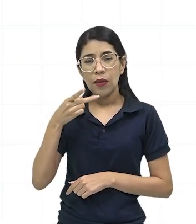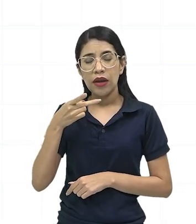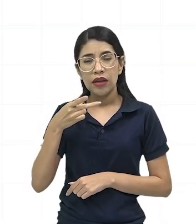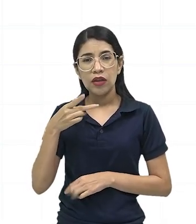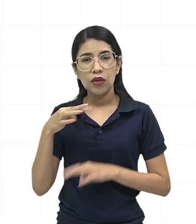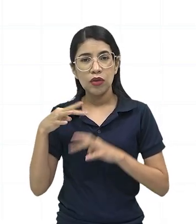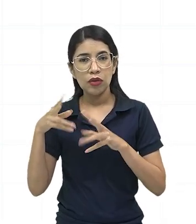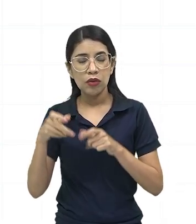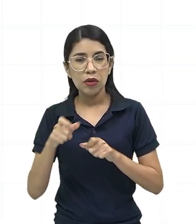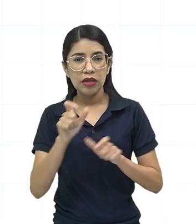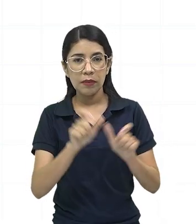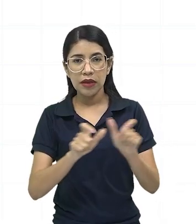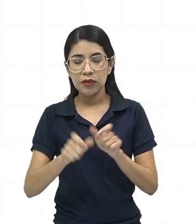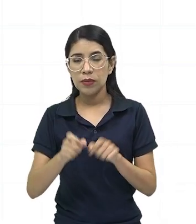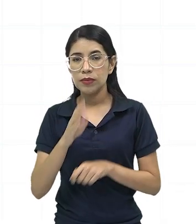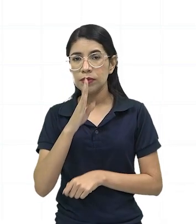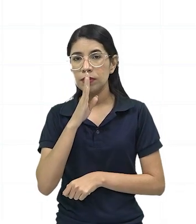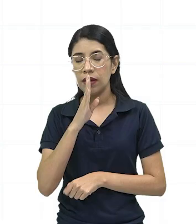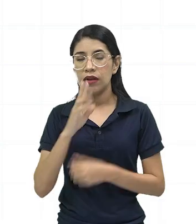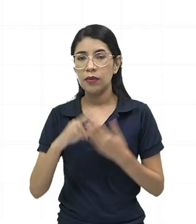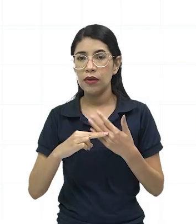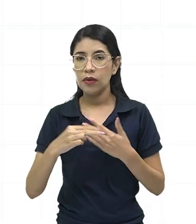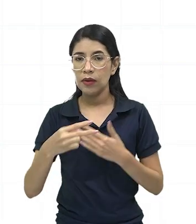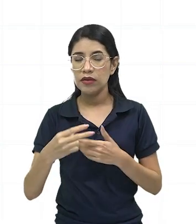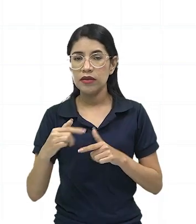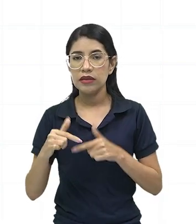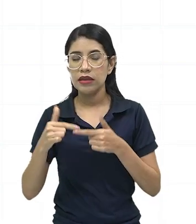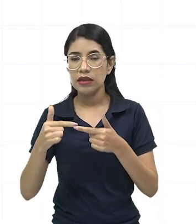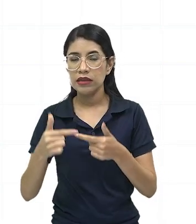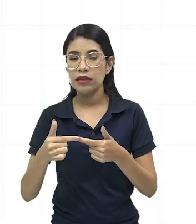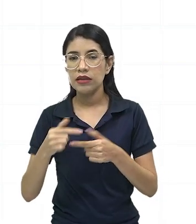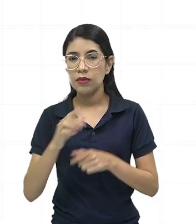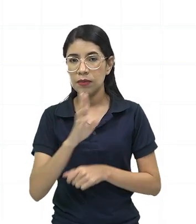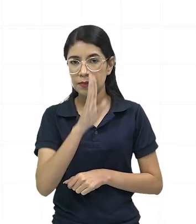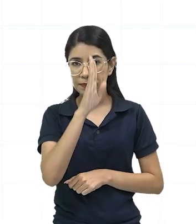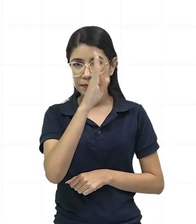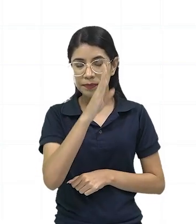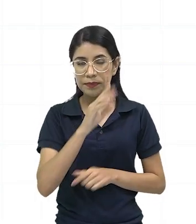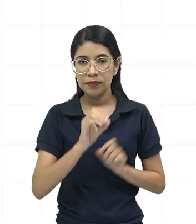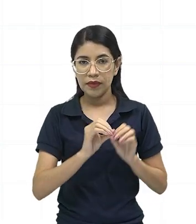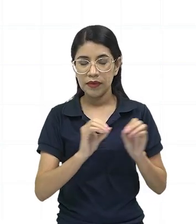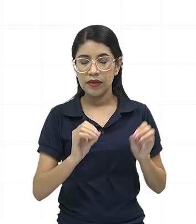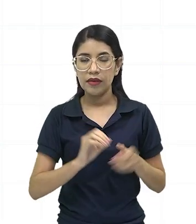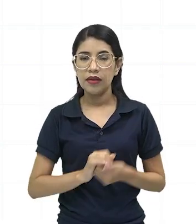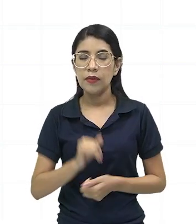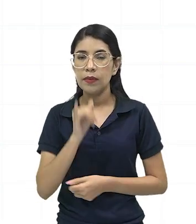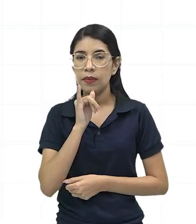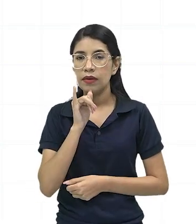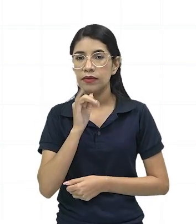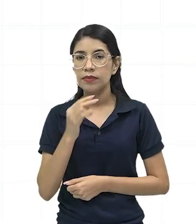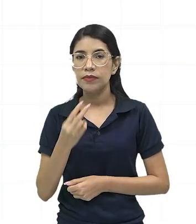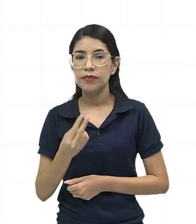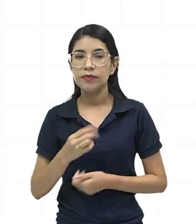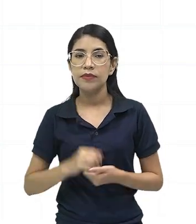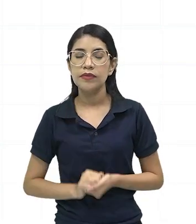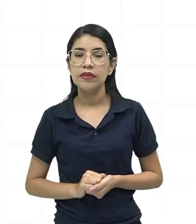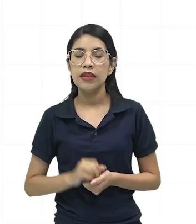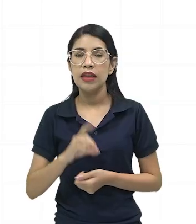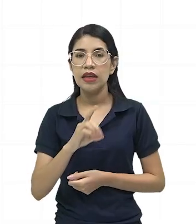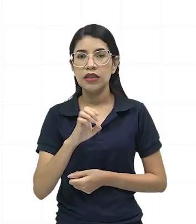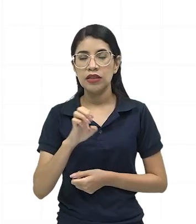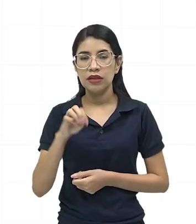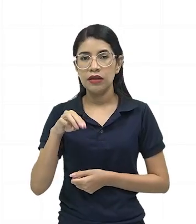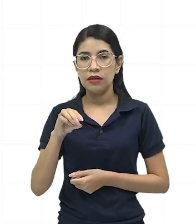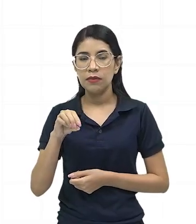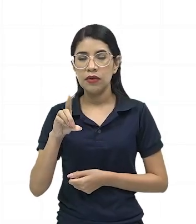ficaram calados. Então, uma consequência da ação principal. No exemplo 2, nós temos o de modo